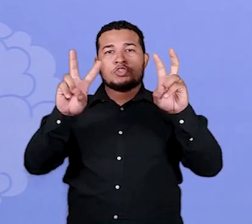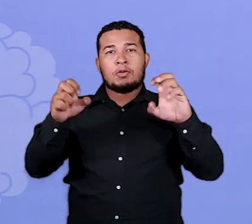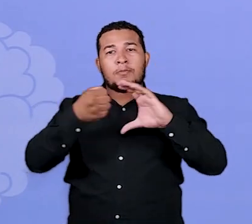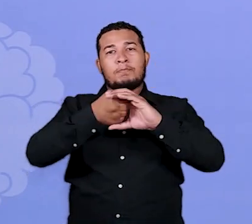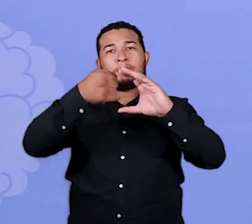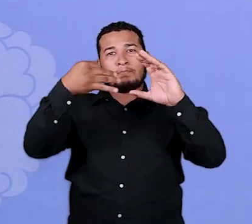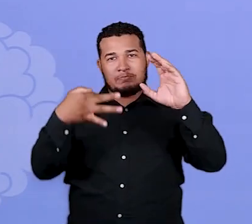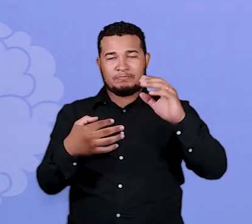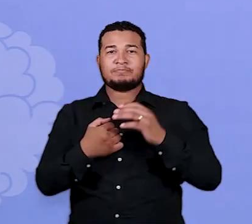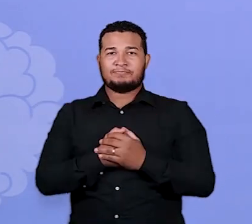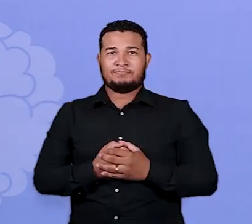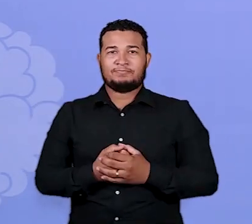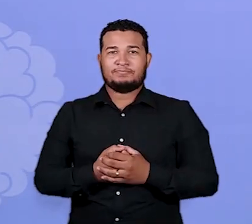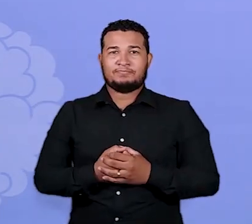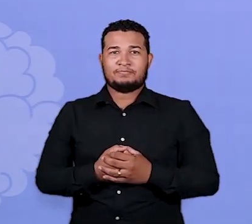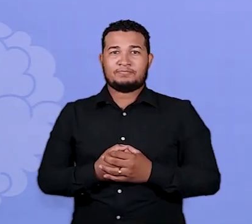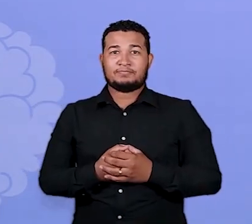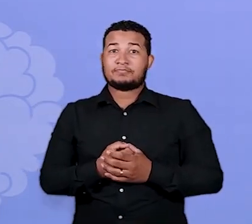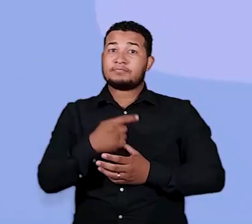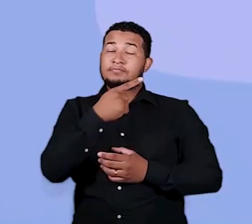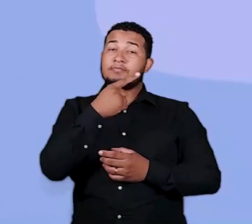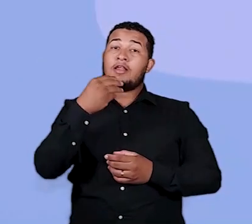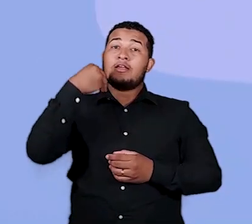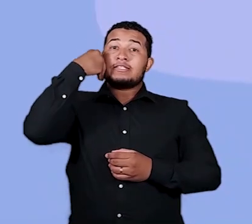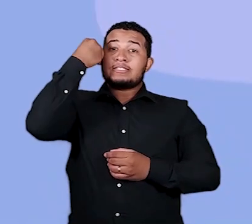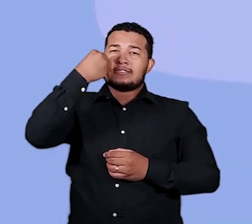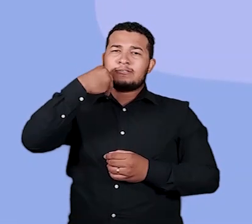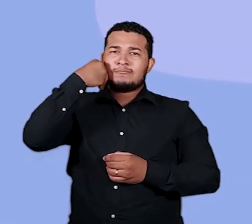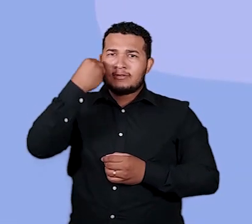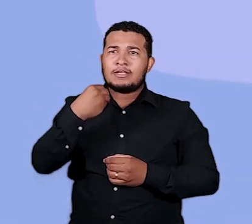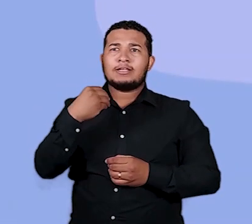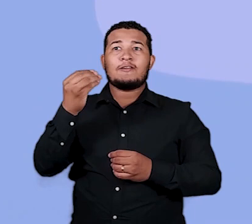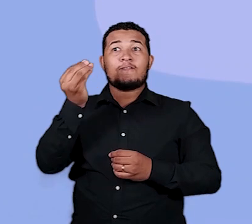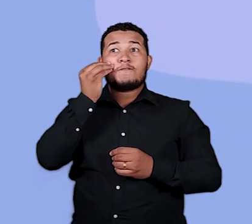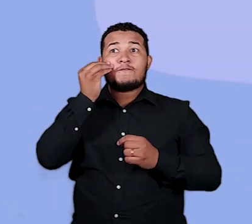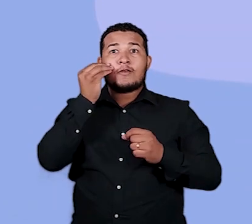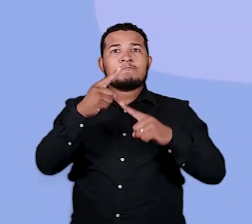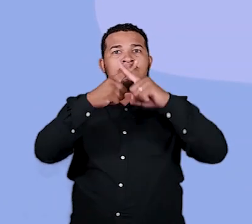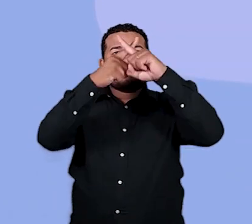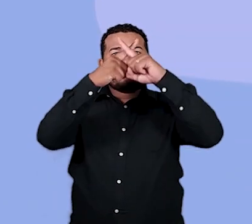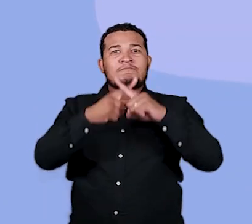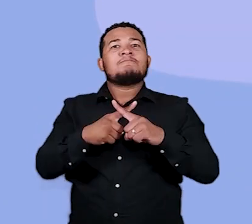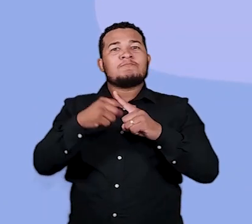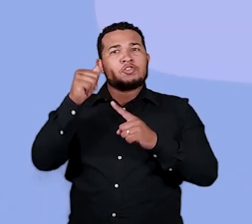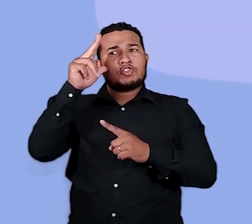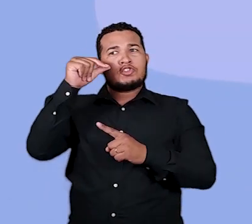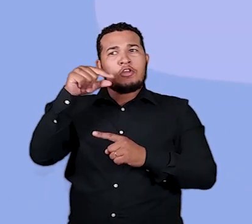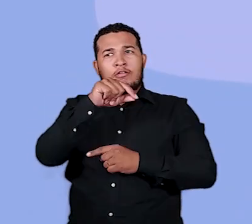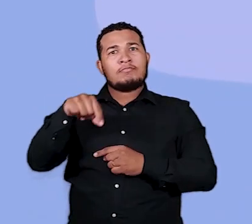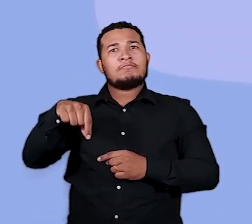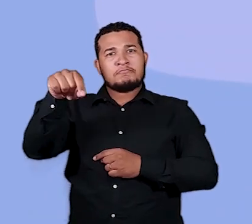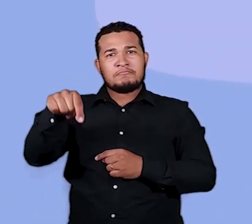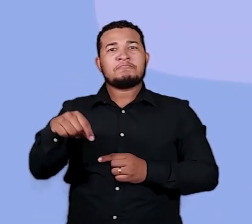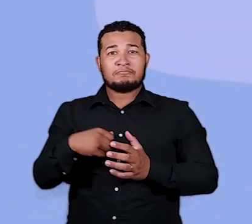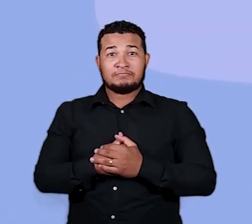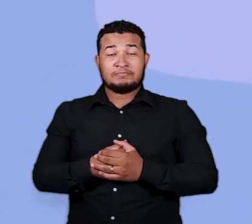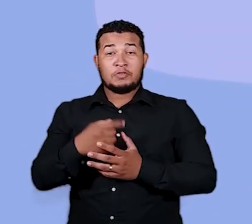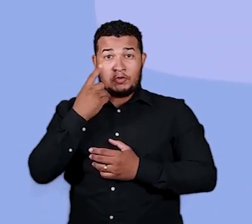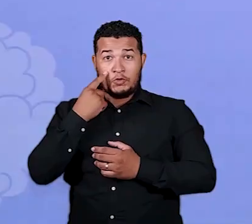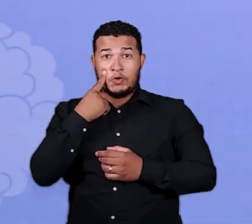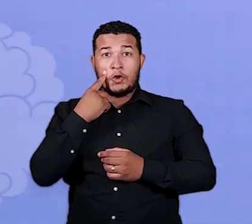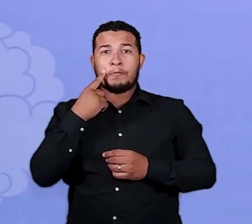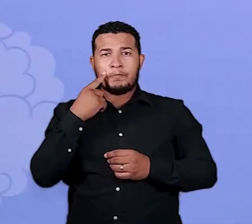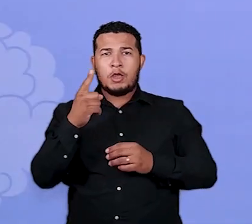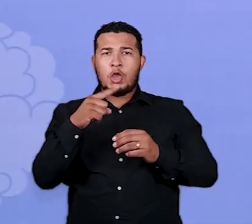acerca de todos esses aspectos. Vamos para o próximo slide. A experiência de viver um torneio de xadrez. Olha para cá comigo aqui,